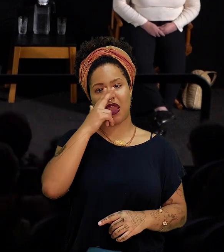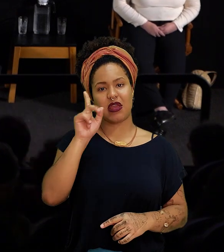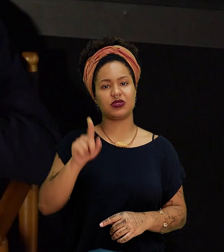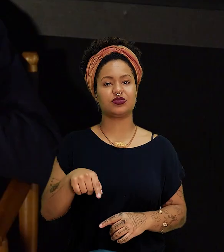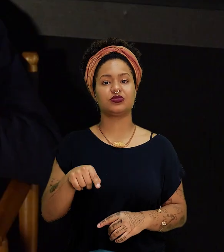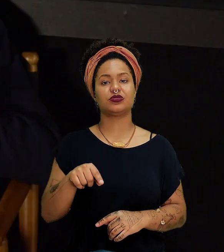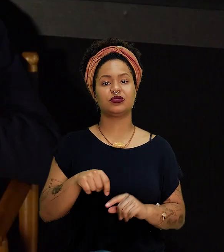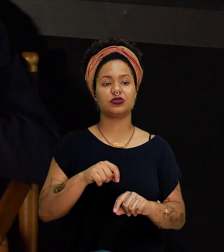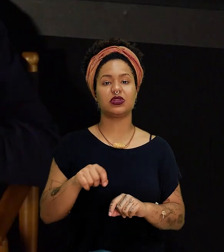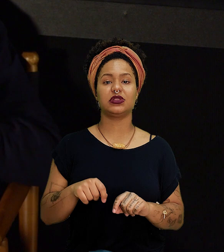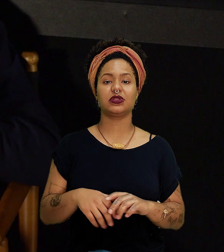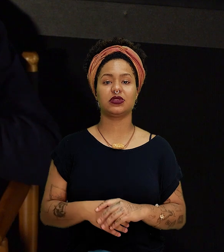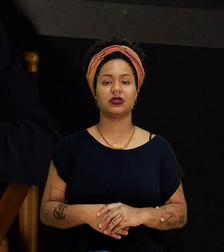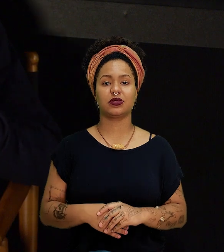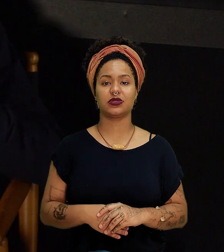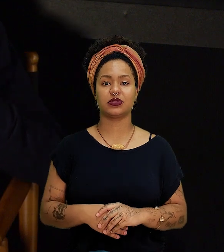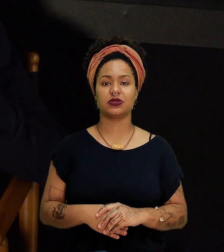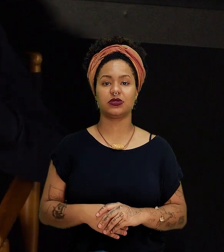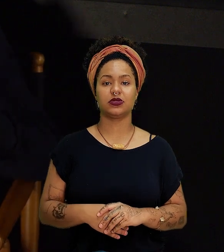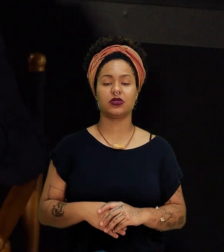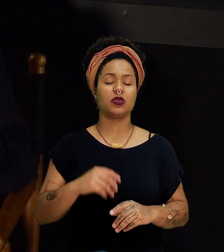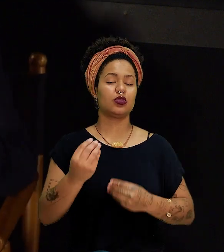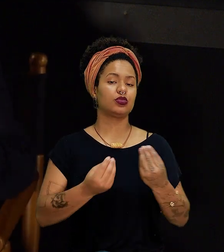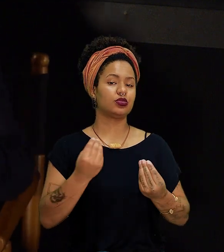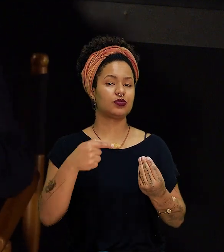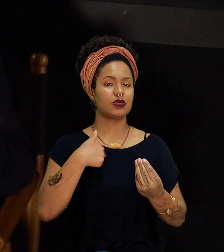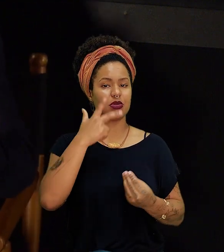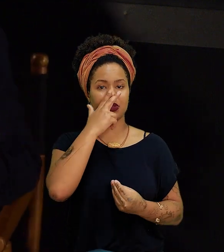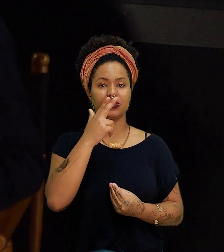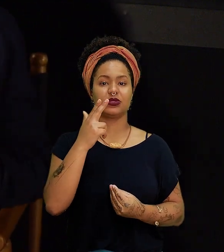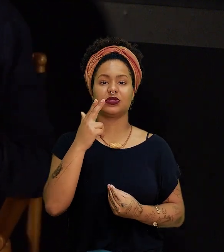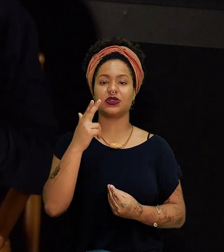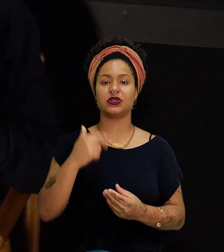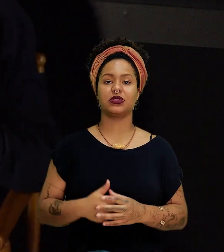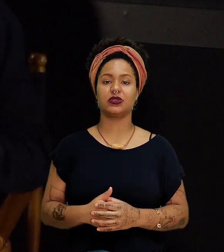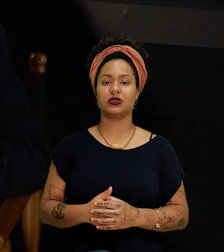baixo aqui. Deixa eu colocar mais perto da boca.